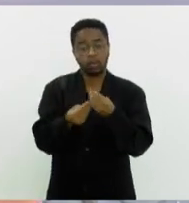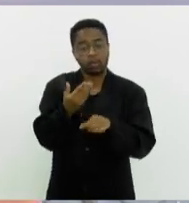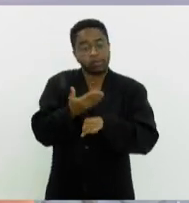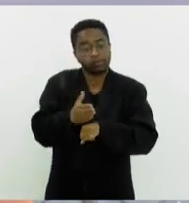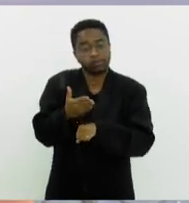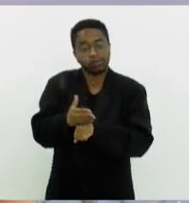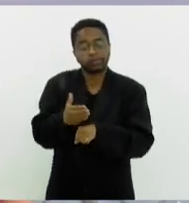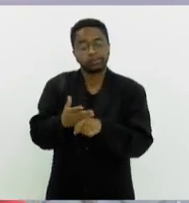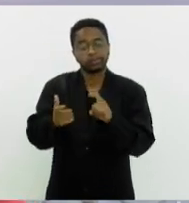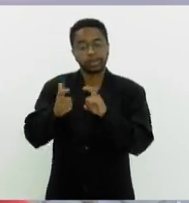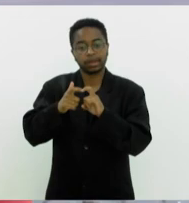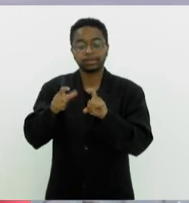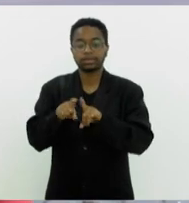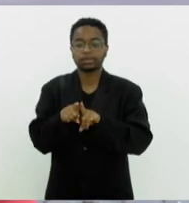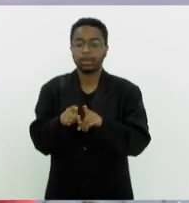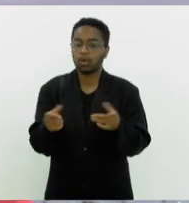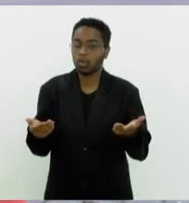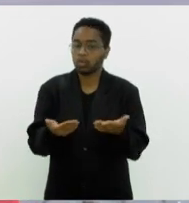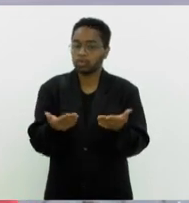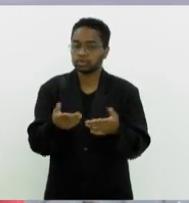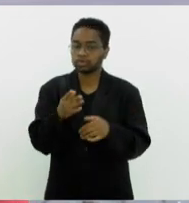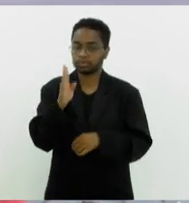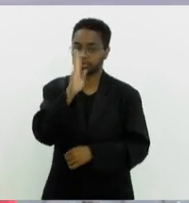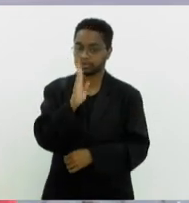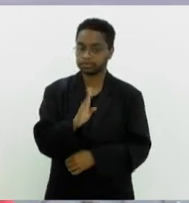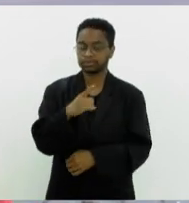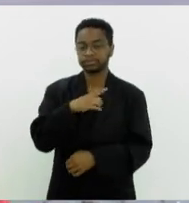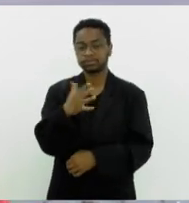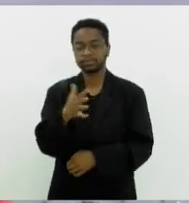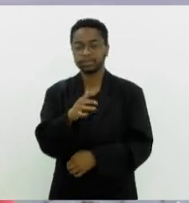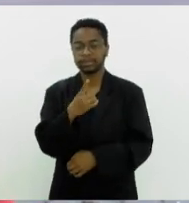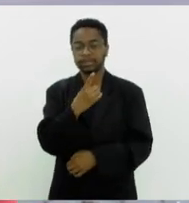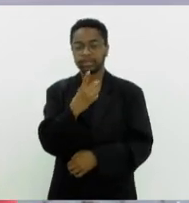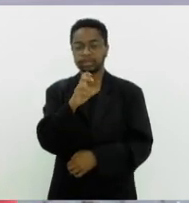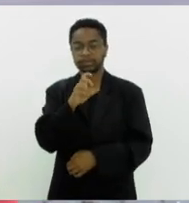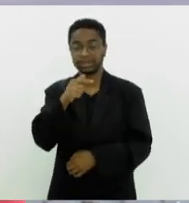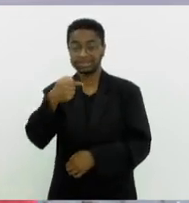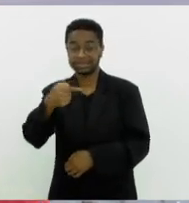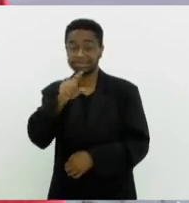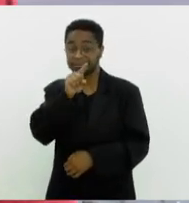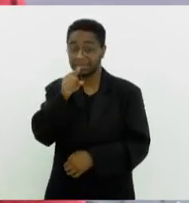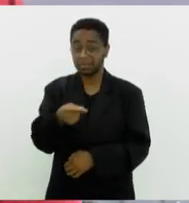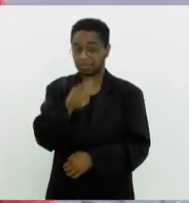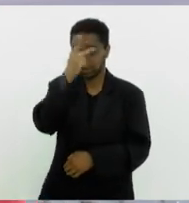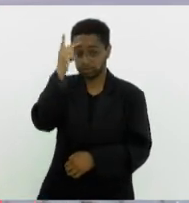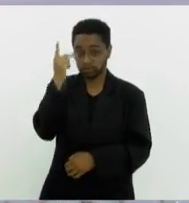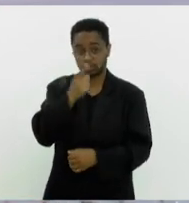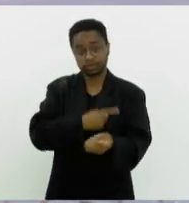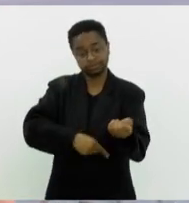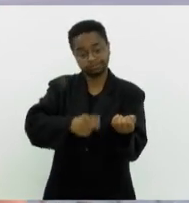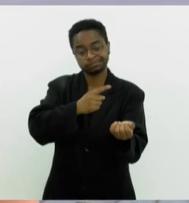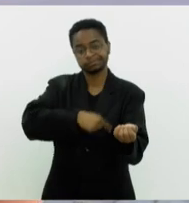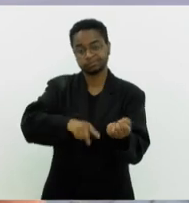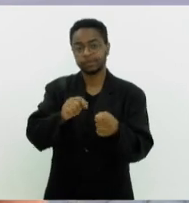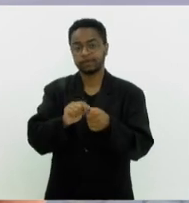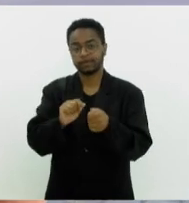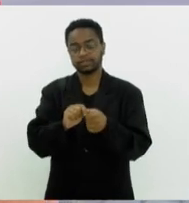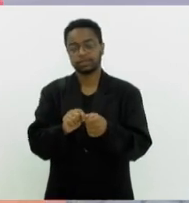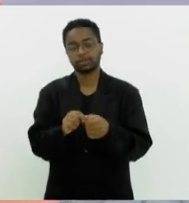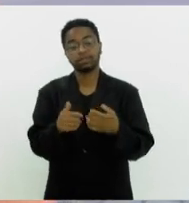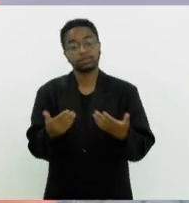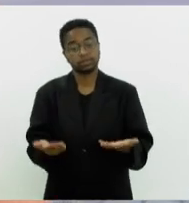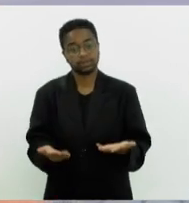E hoje, atualmente, no país, a gente tem mais ou menos 157 mil pacientes em diálise, né?